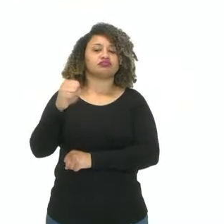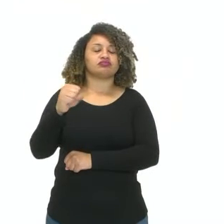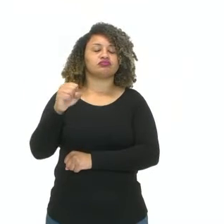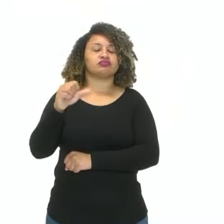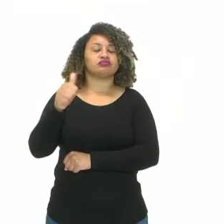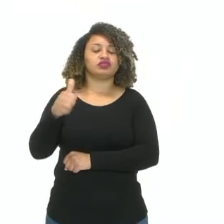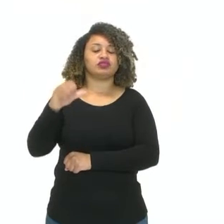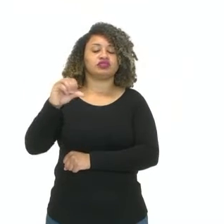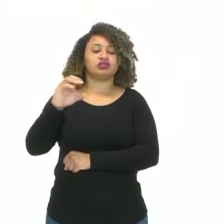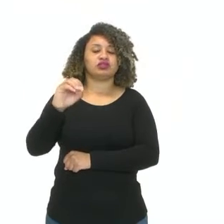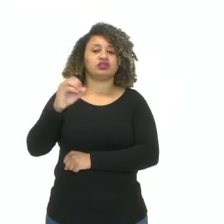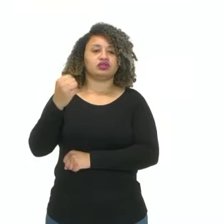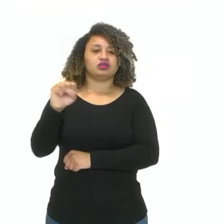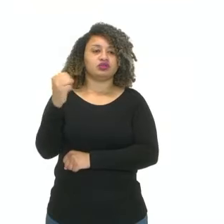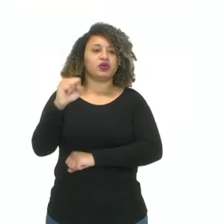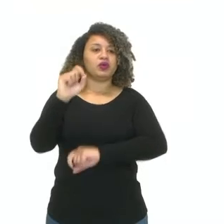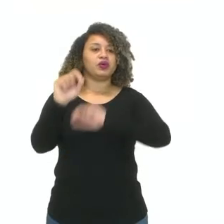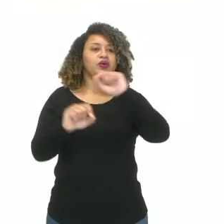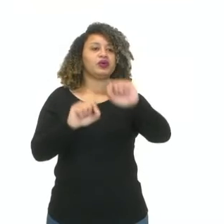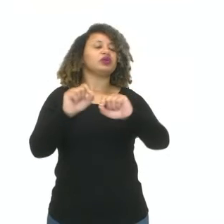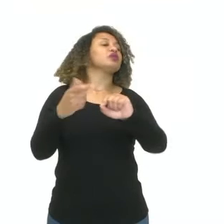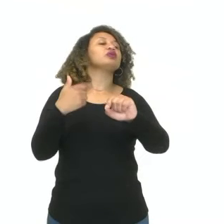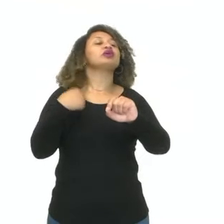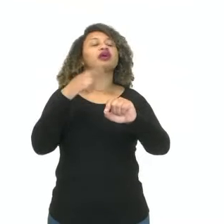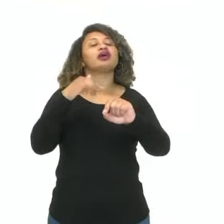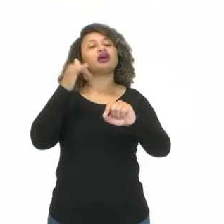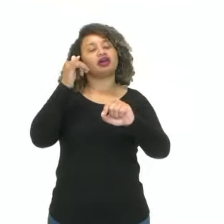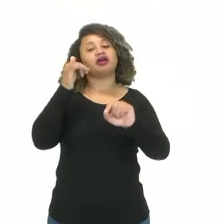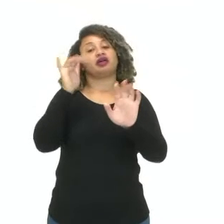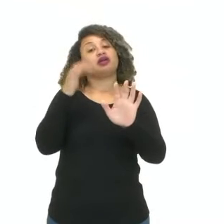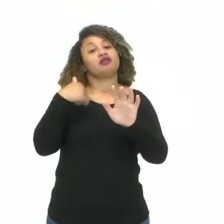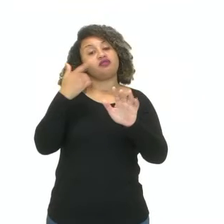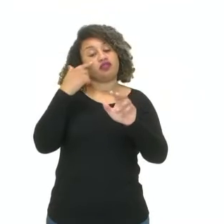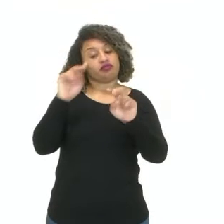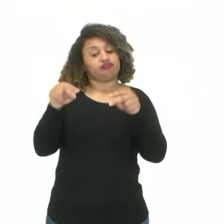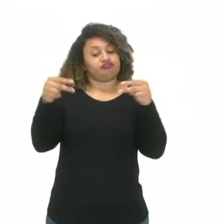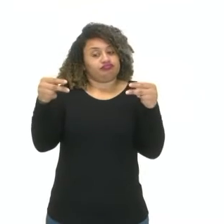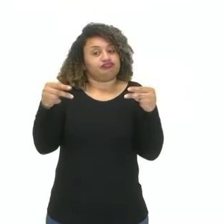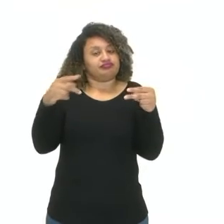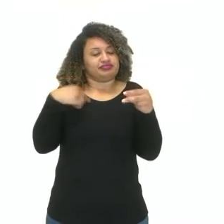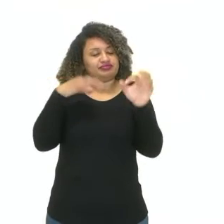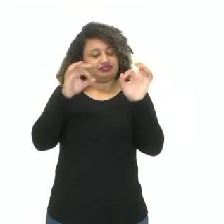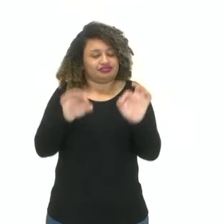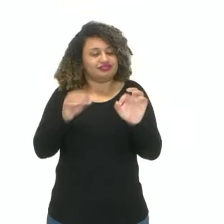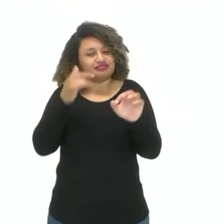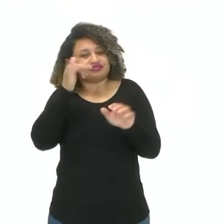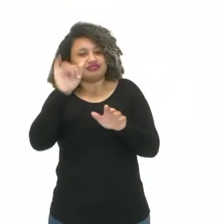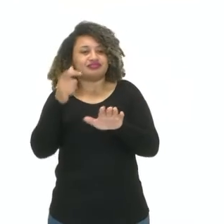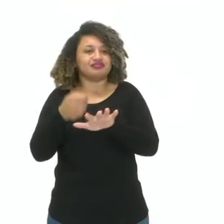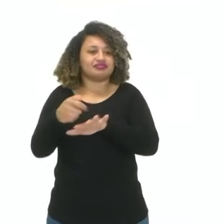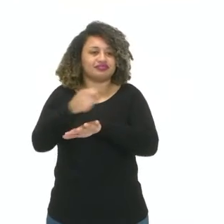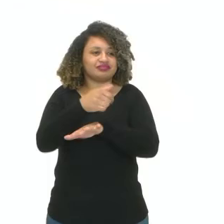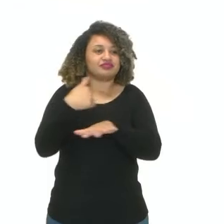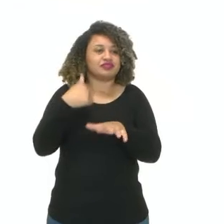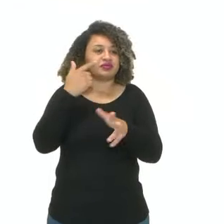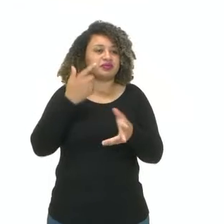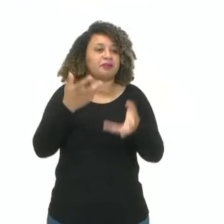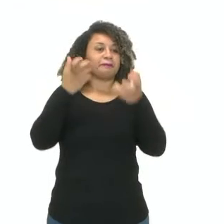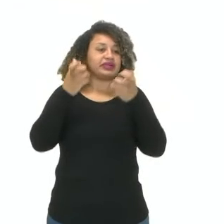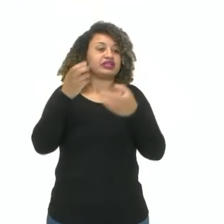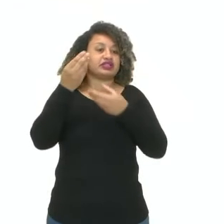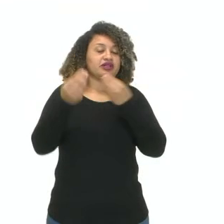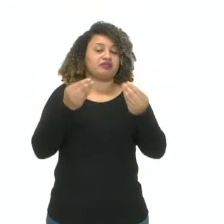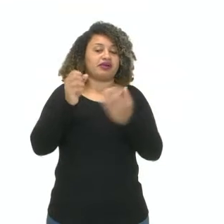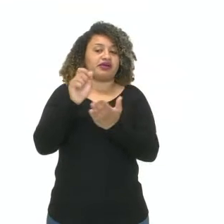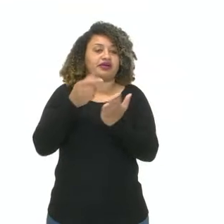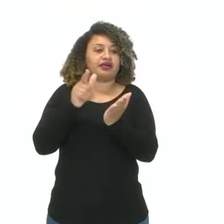conferindo a referência, né, no nosso combate à fake news, diz Brasil 500 anos IBGE.gov. Então, Estado de